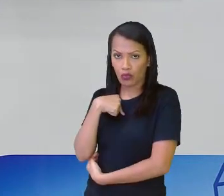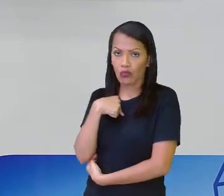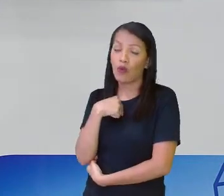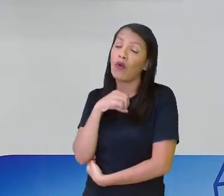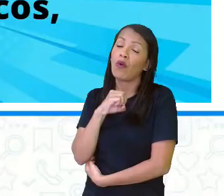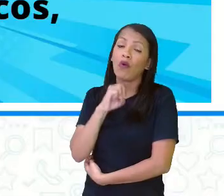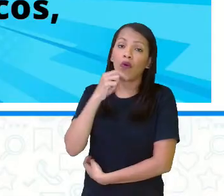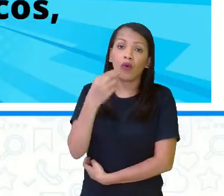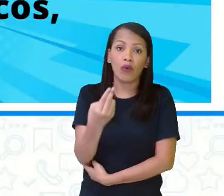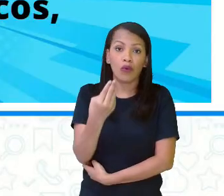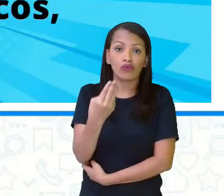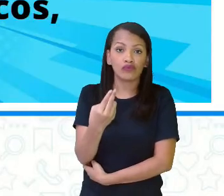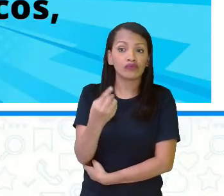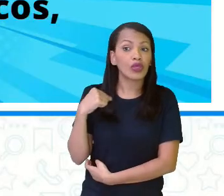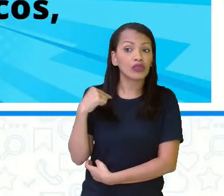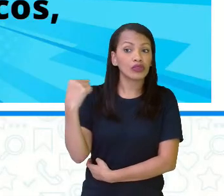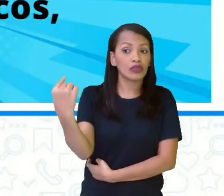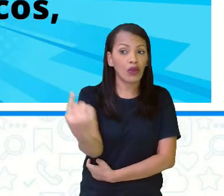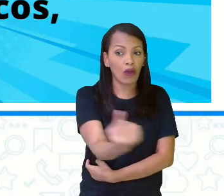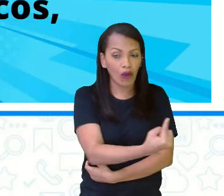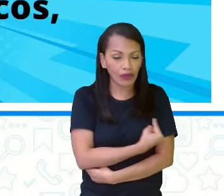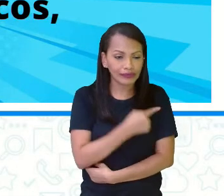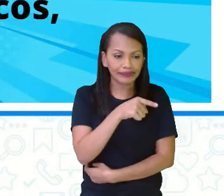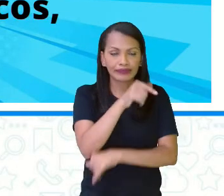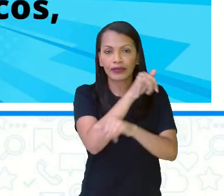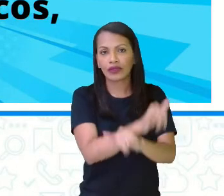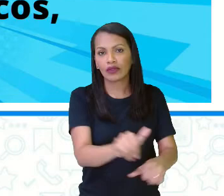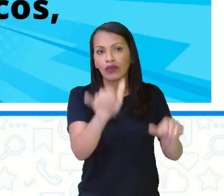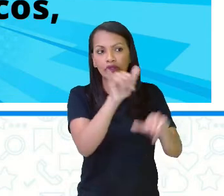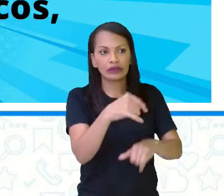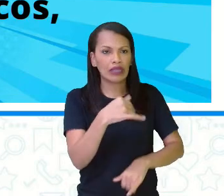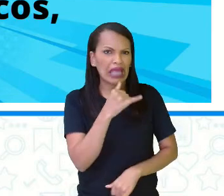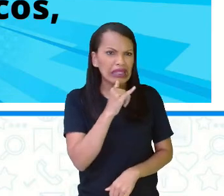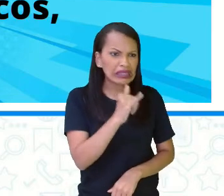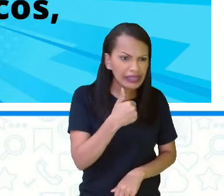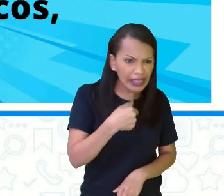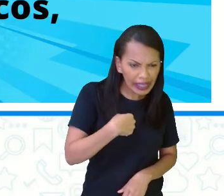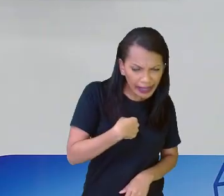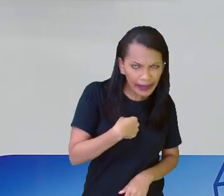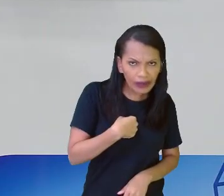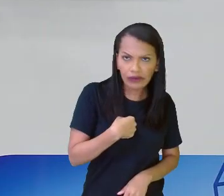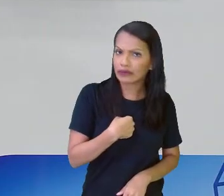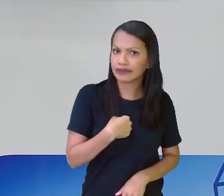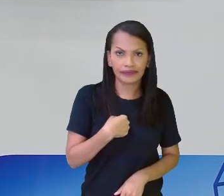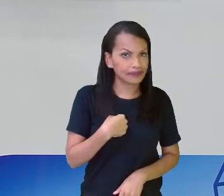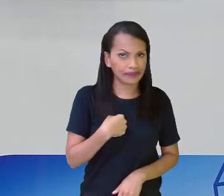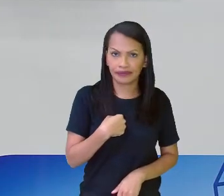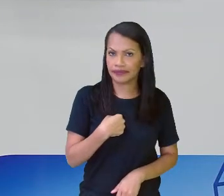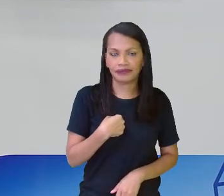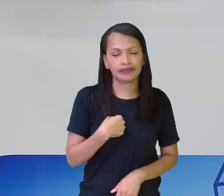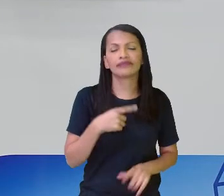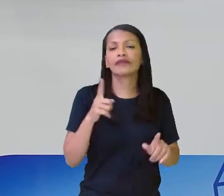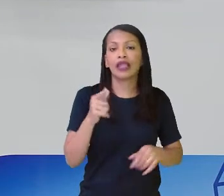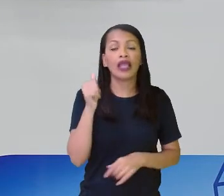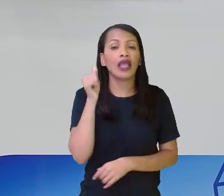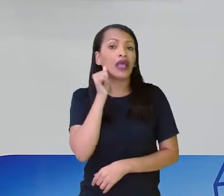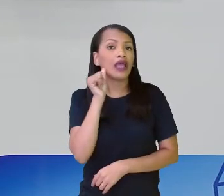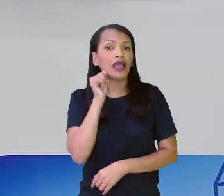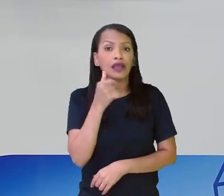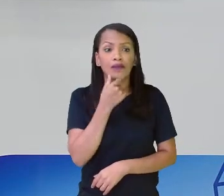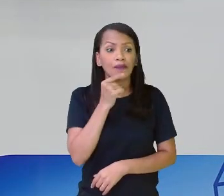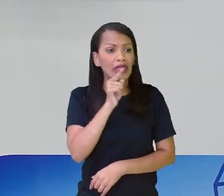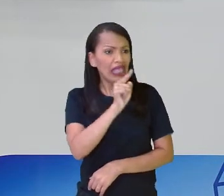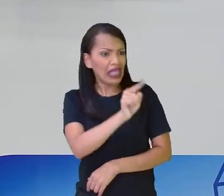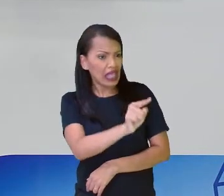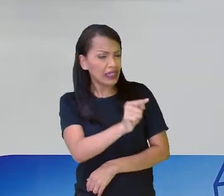da notícia. Na notícia, o jornalista nunca vai dizer eu. Ele vai dizer ele ou ela, eles ou elas,